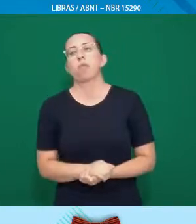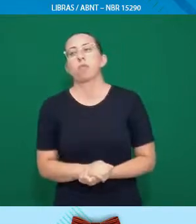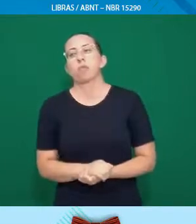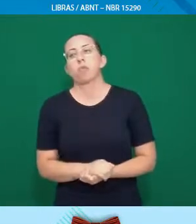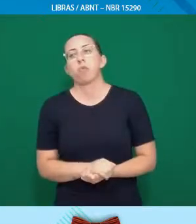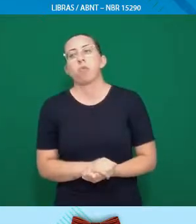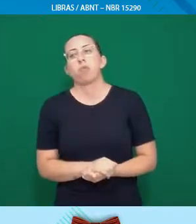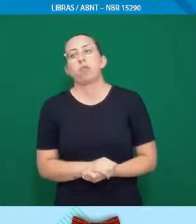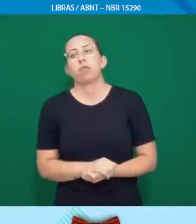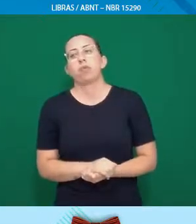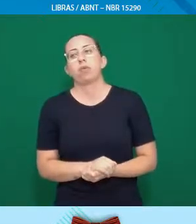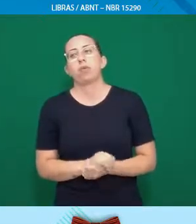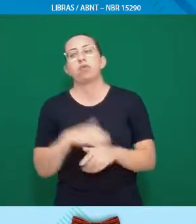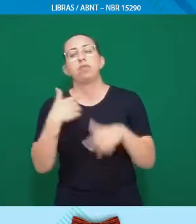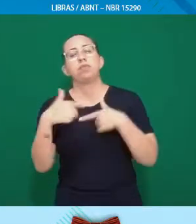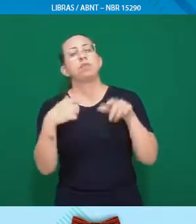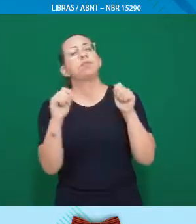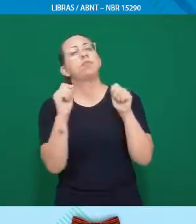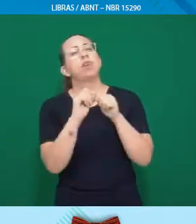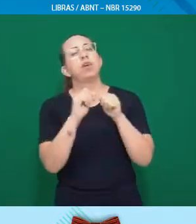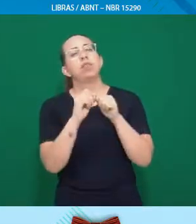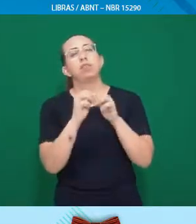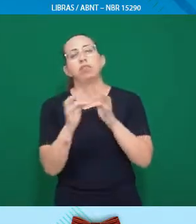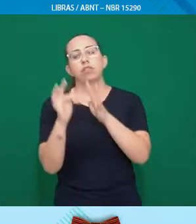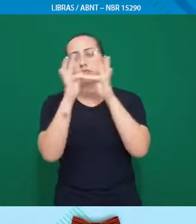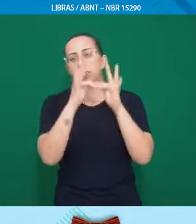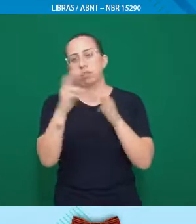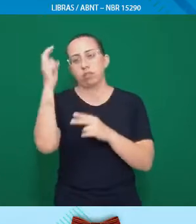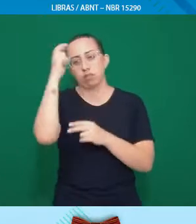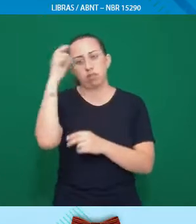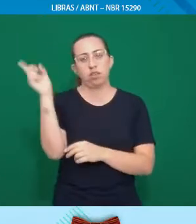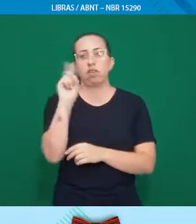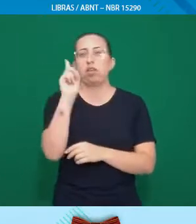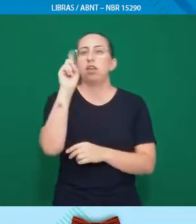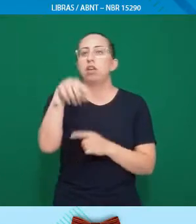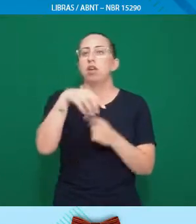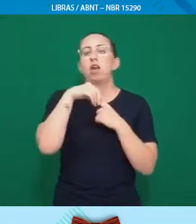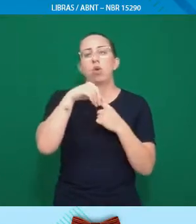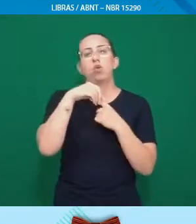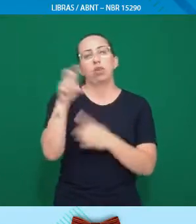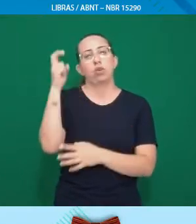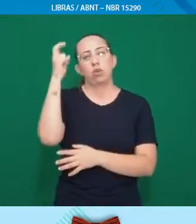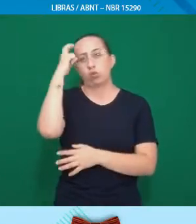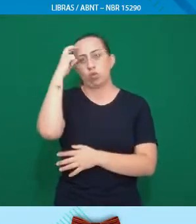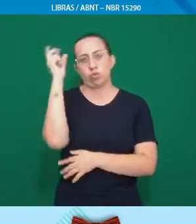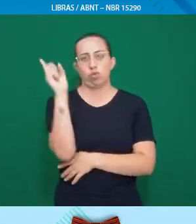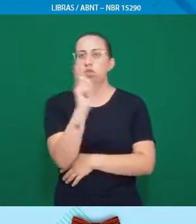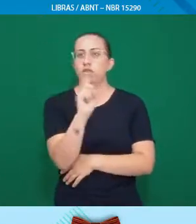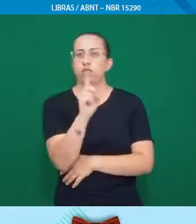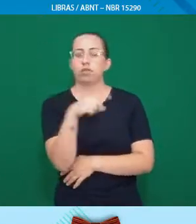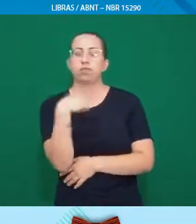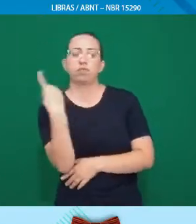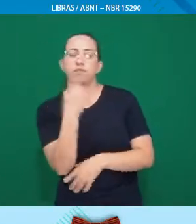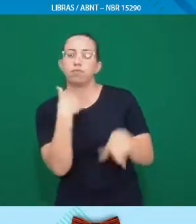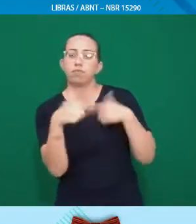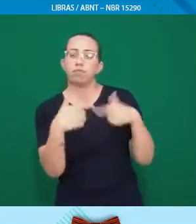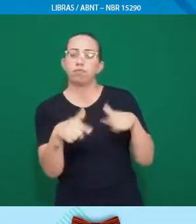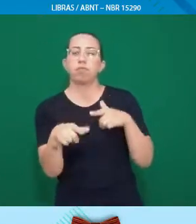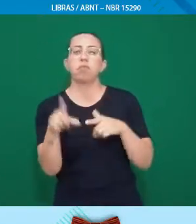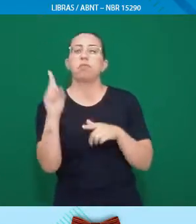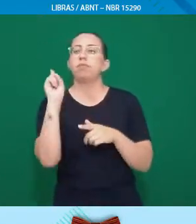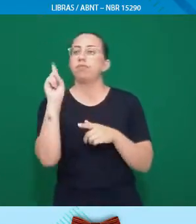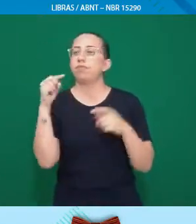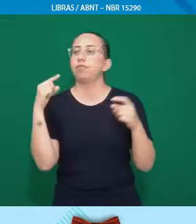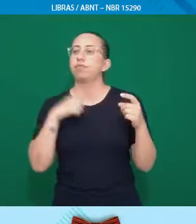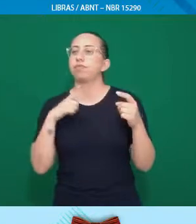o trabalho que foi realizado na Fundação não foi só direcionado a cultura em ser nosso trabalho também foi muito